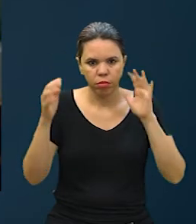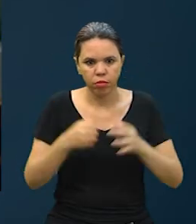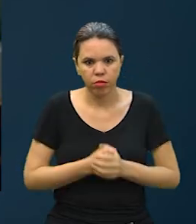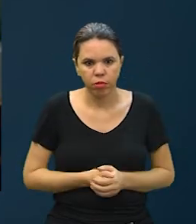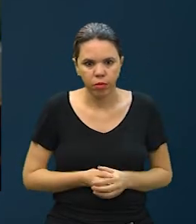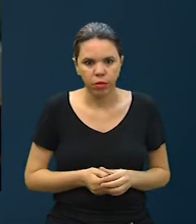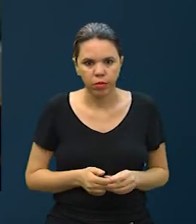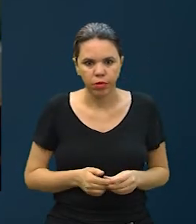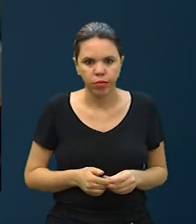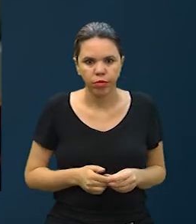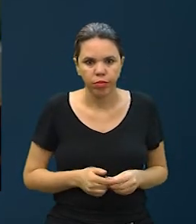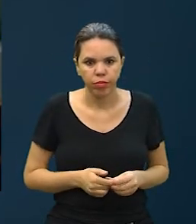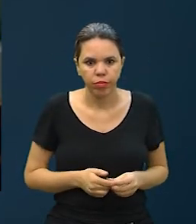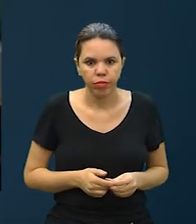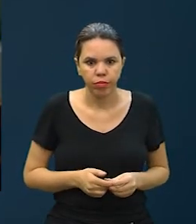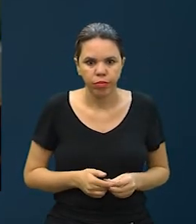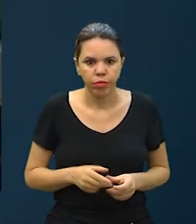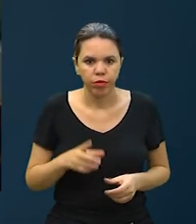cabeça.